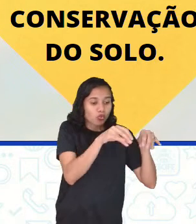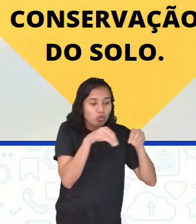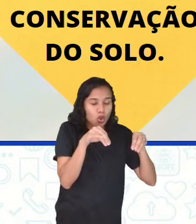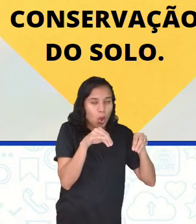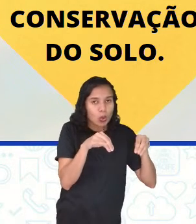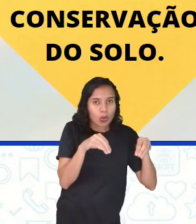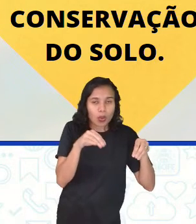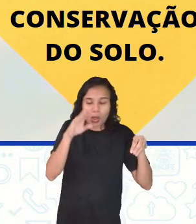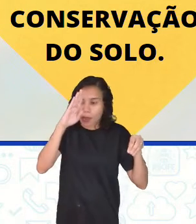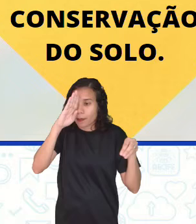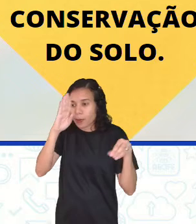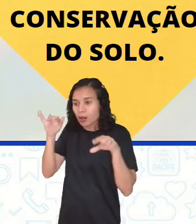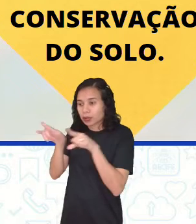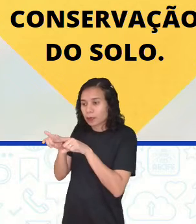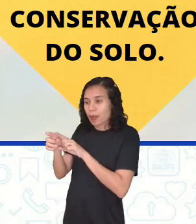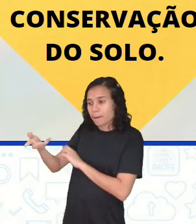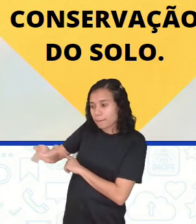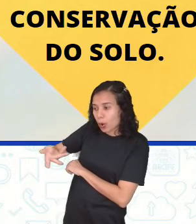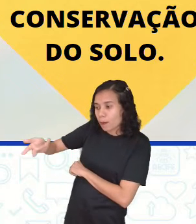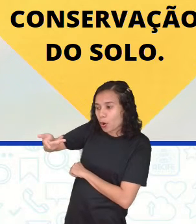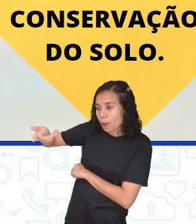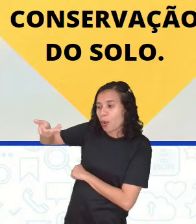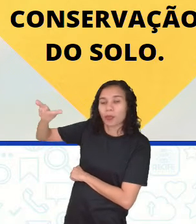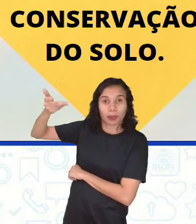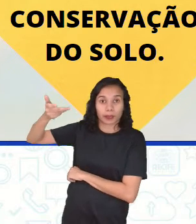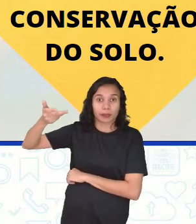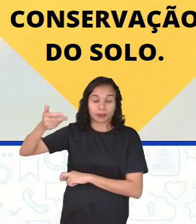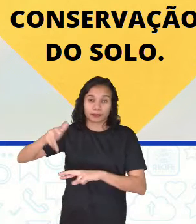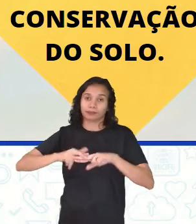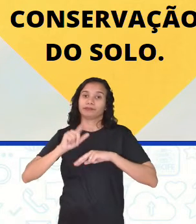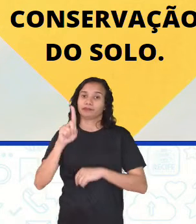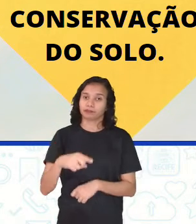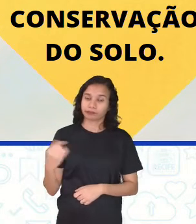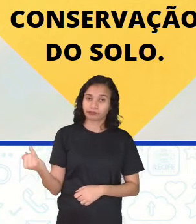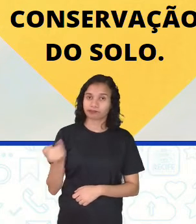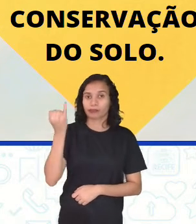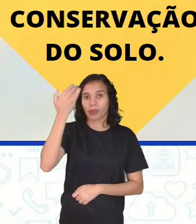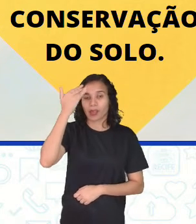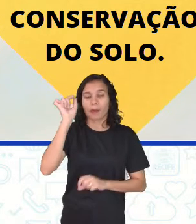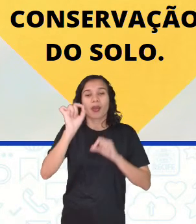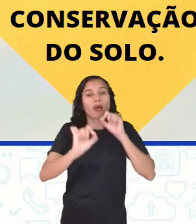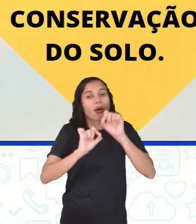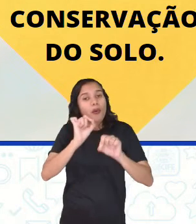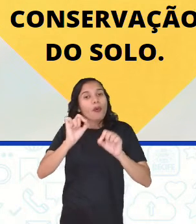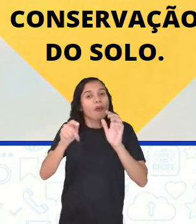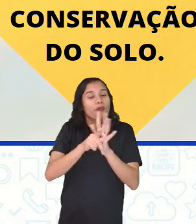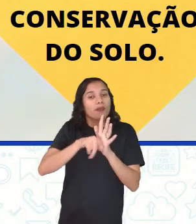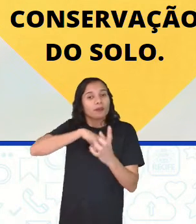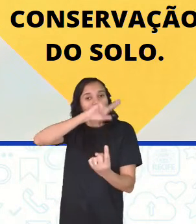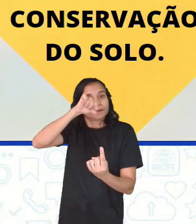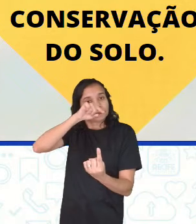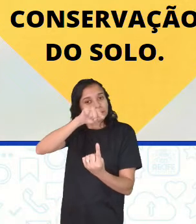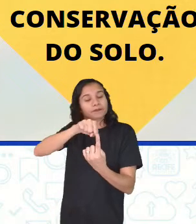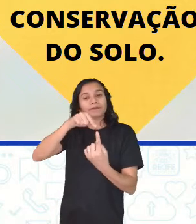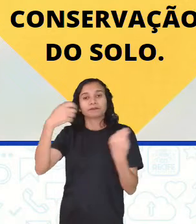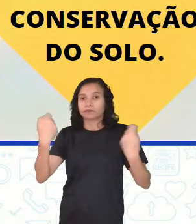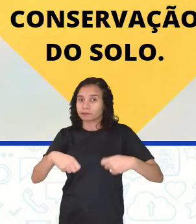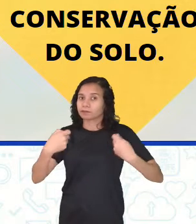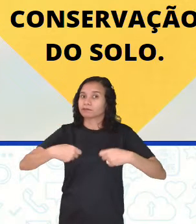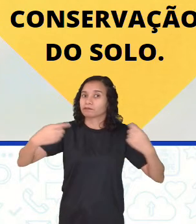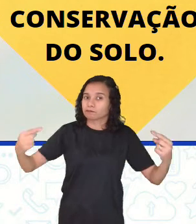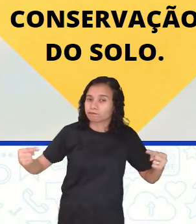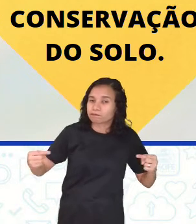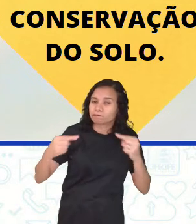estão priorizando a questão da produtividade. É muito importante saber que esse objetivo dele, eles têm que estar